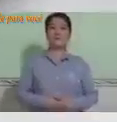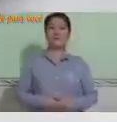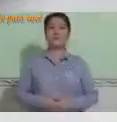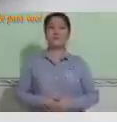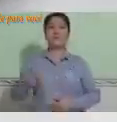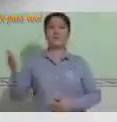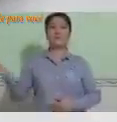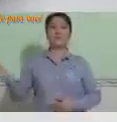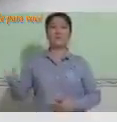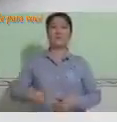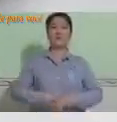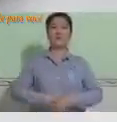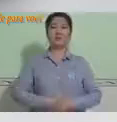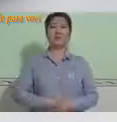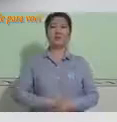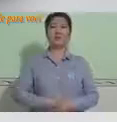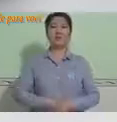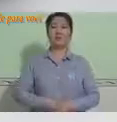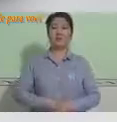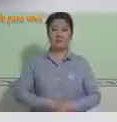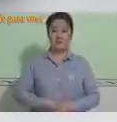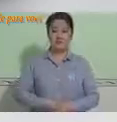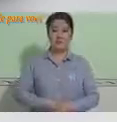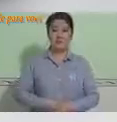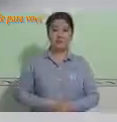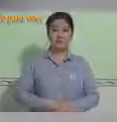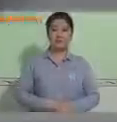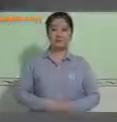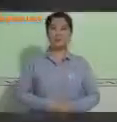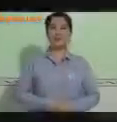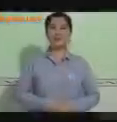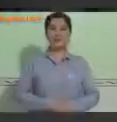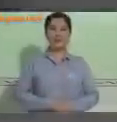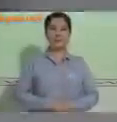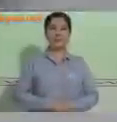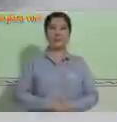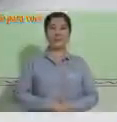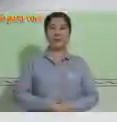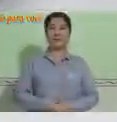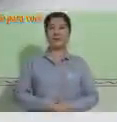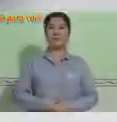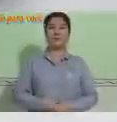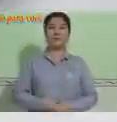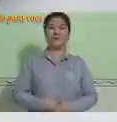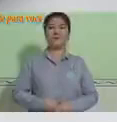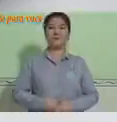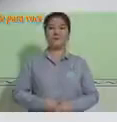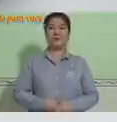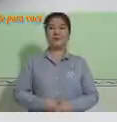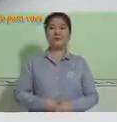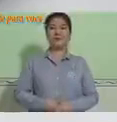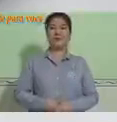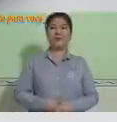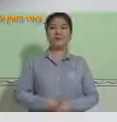7.DORMIR8HORASPORNOITE é dormir bem, ajudar a relaxar e a diminuir o estresse e a ansiedade, diminuindo a fome noturna e o consumo de